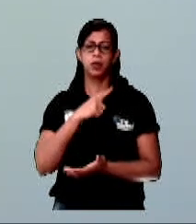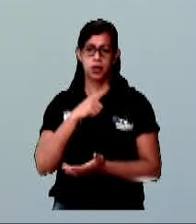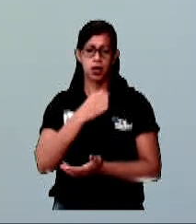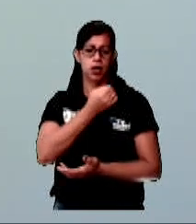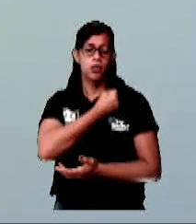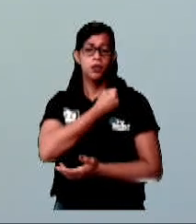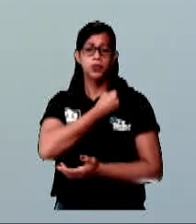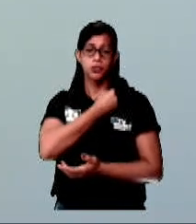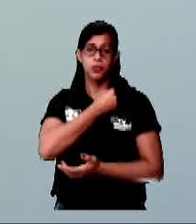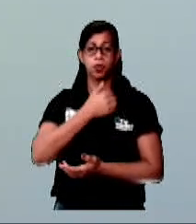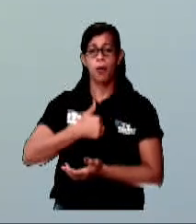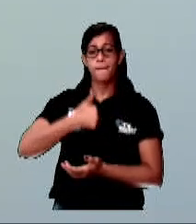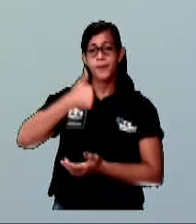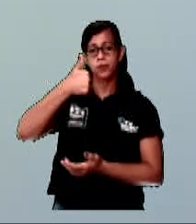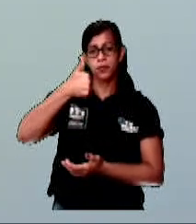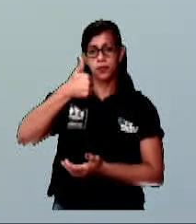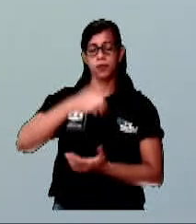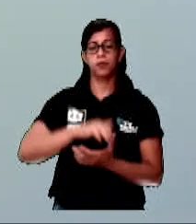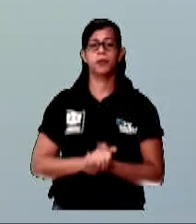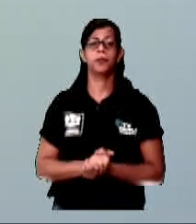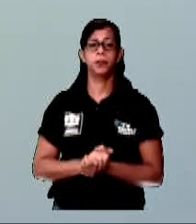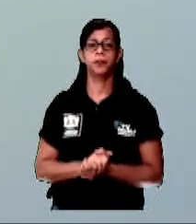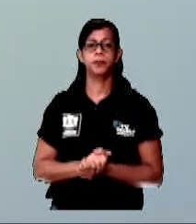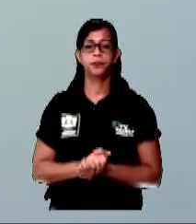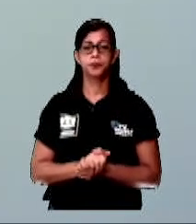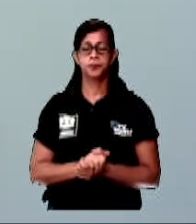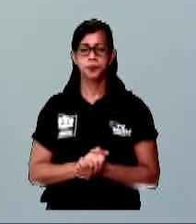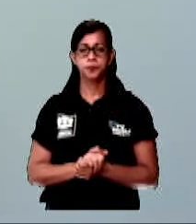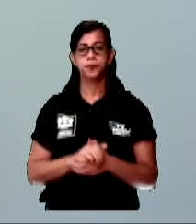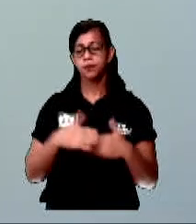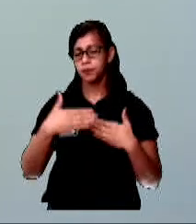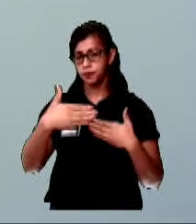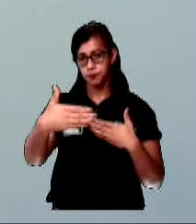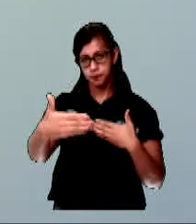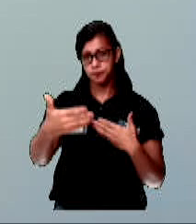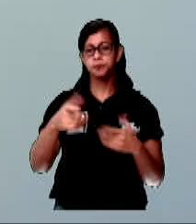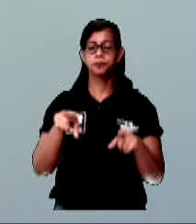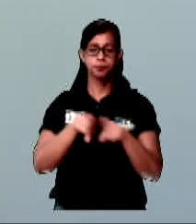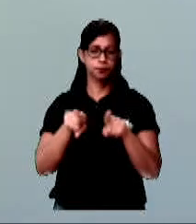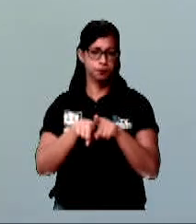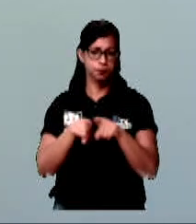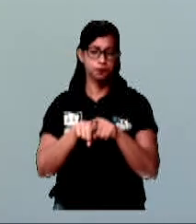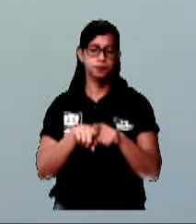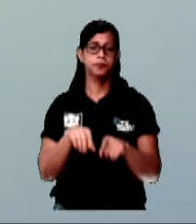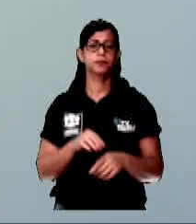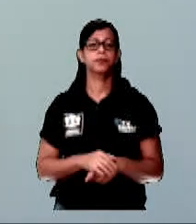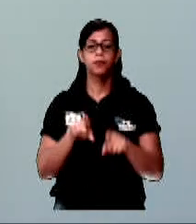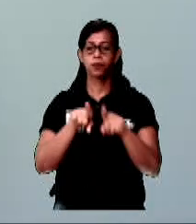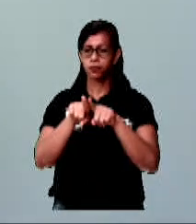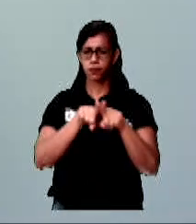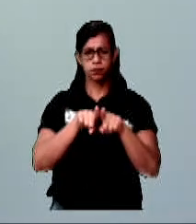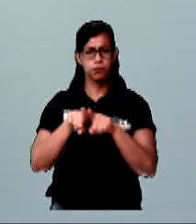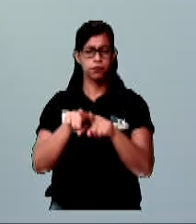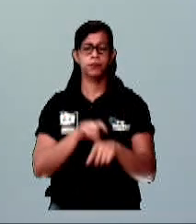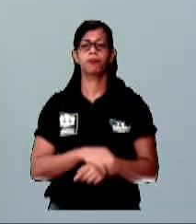para qualquer posição que ele ocupe. E assim sucessivamente nos outros quadrantes, certo?